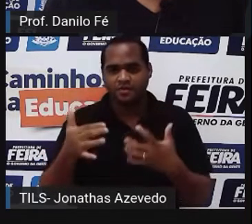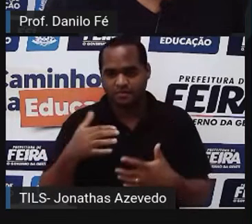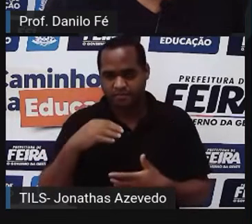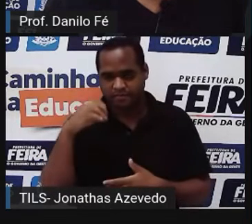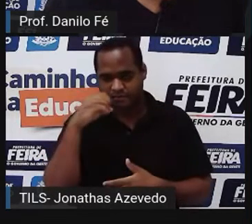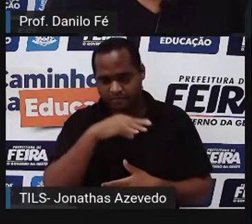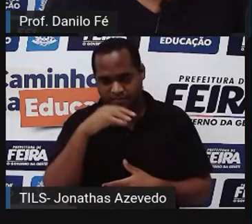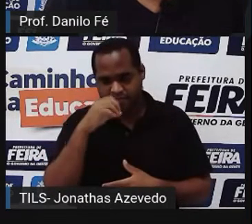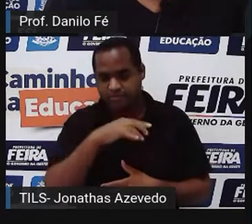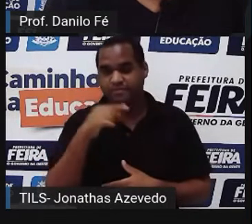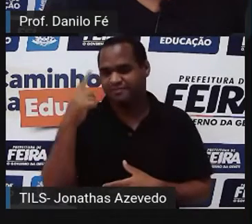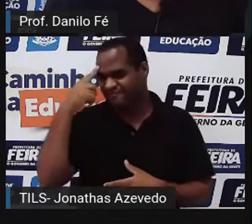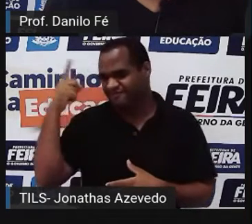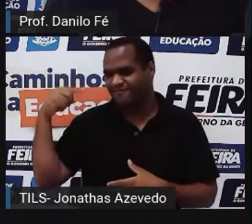seguiu nessa guerra